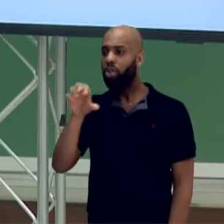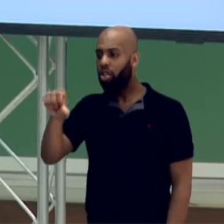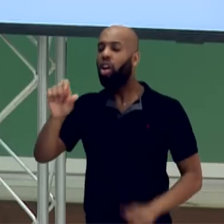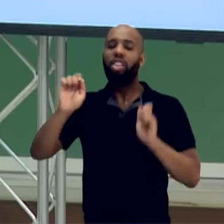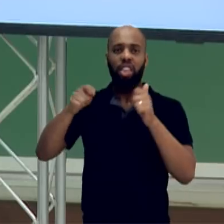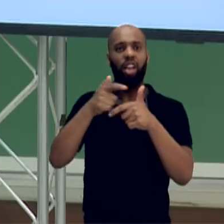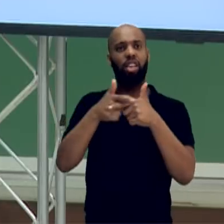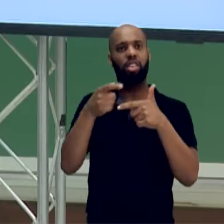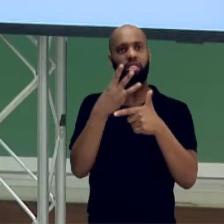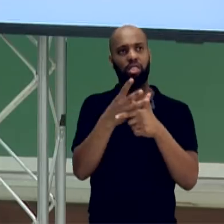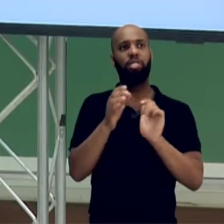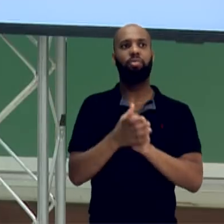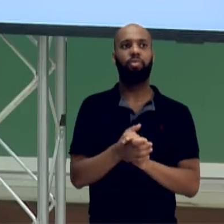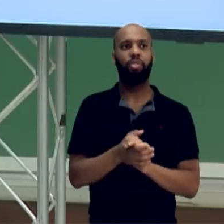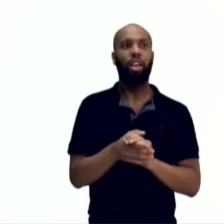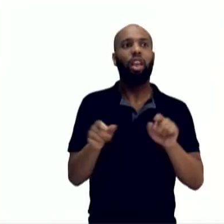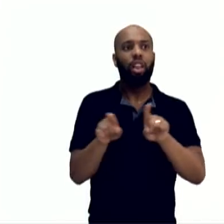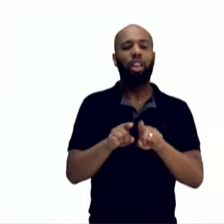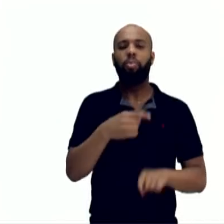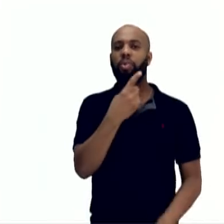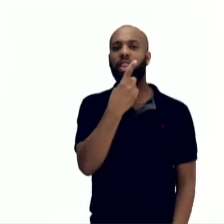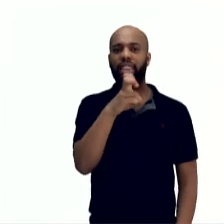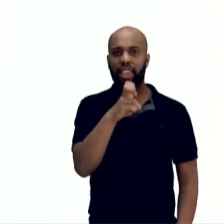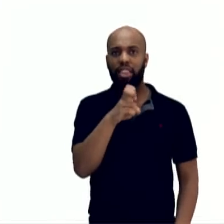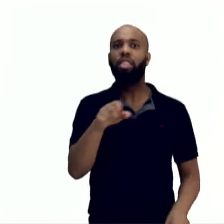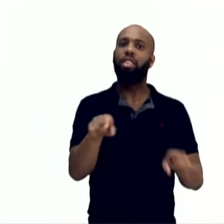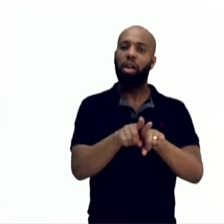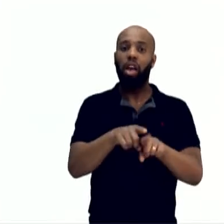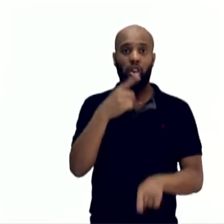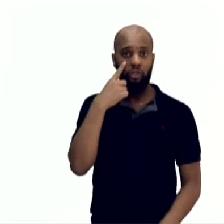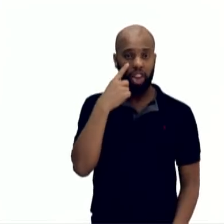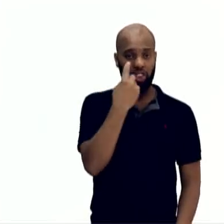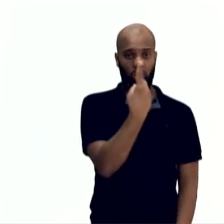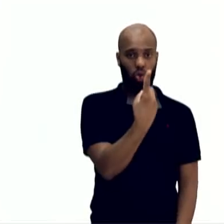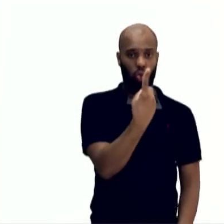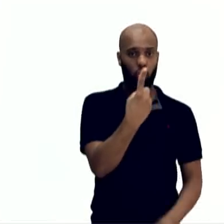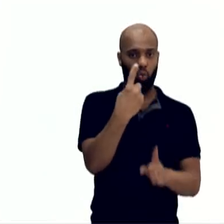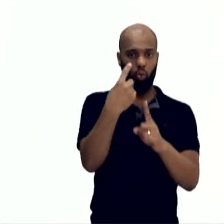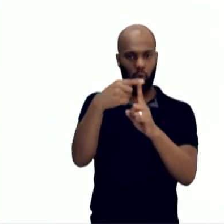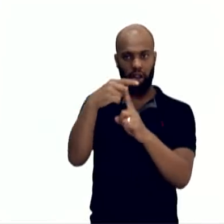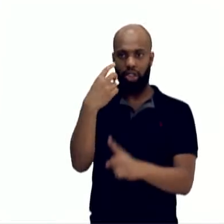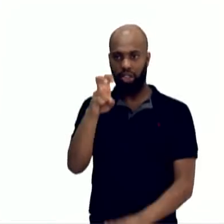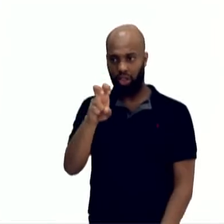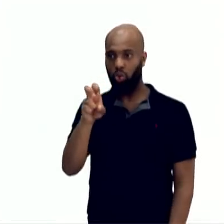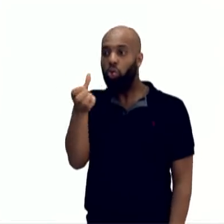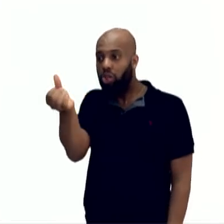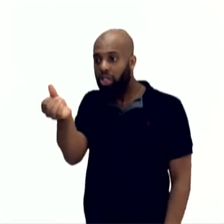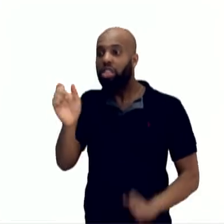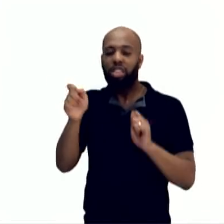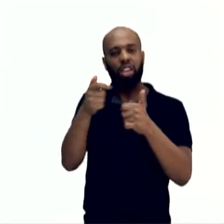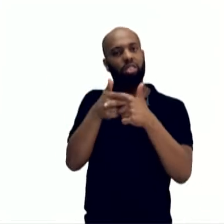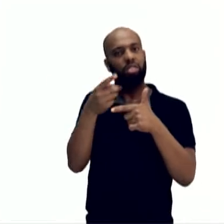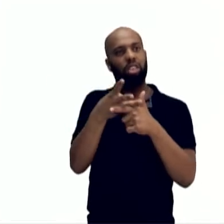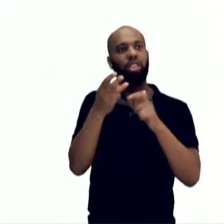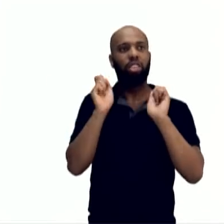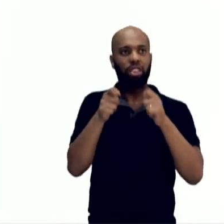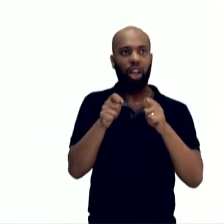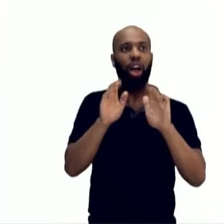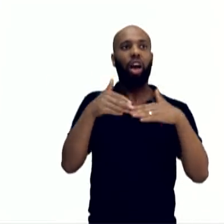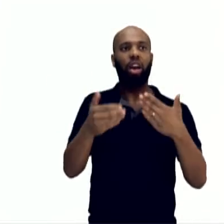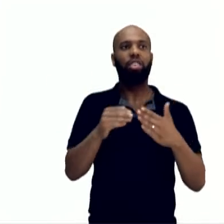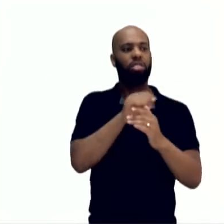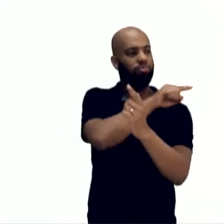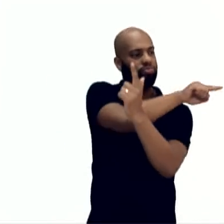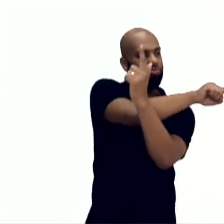mundo, olha que bacana, todo mundo divisível por 3 agora. 27 por 3, 9. 45 divididos por